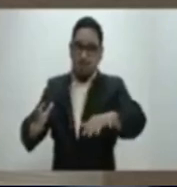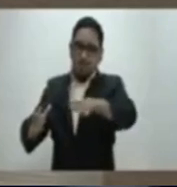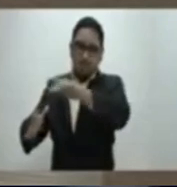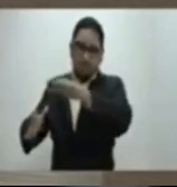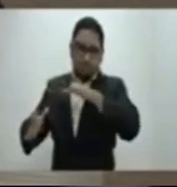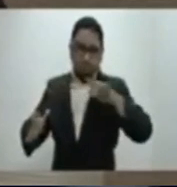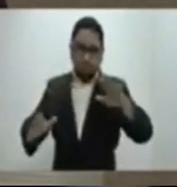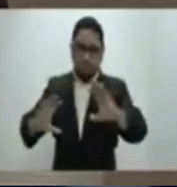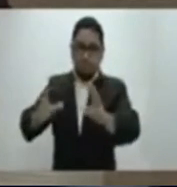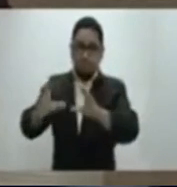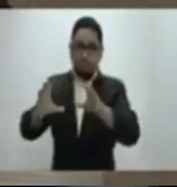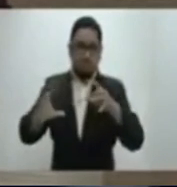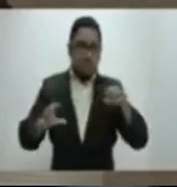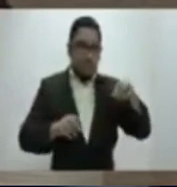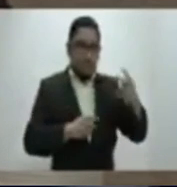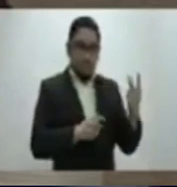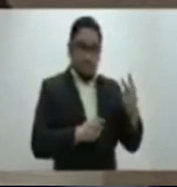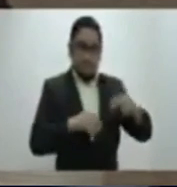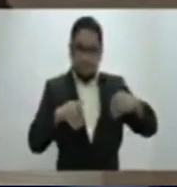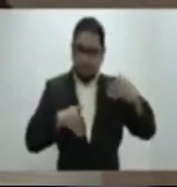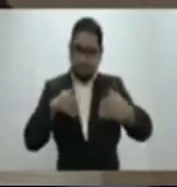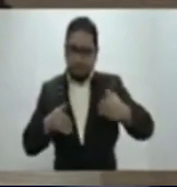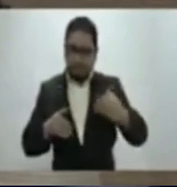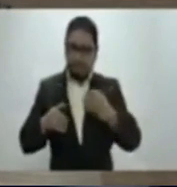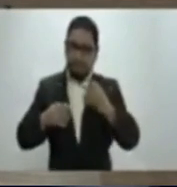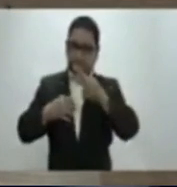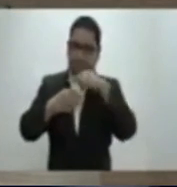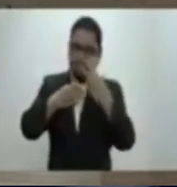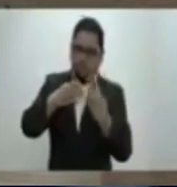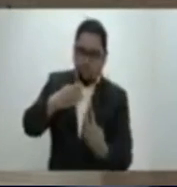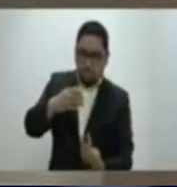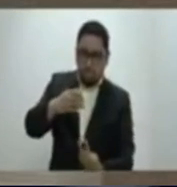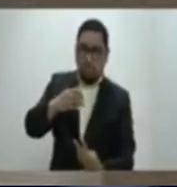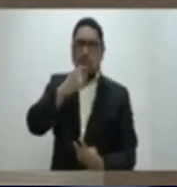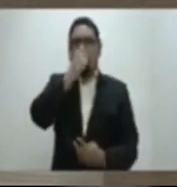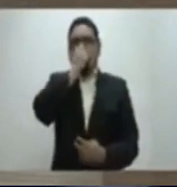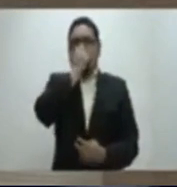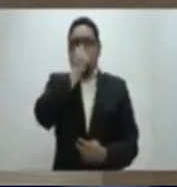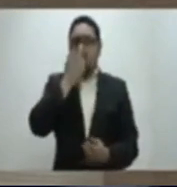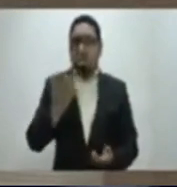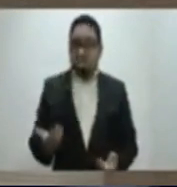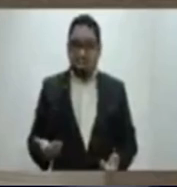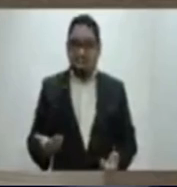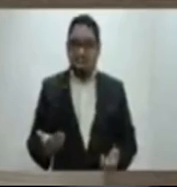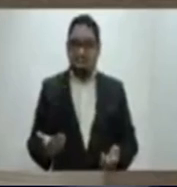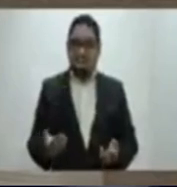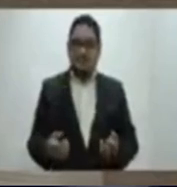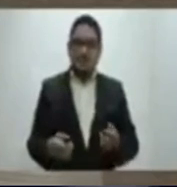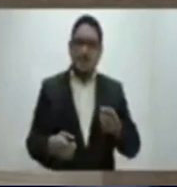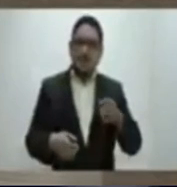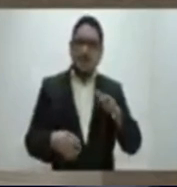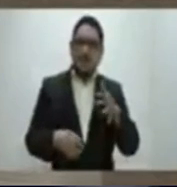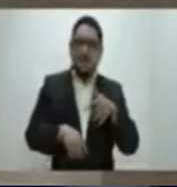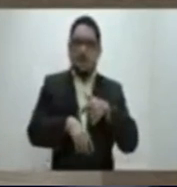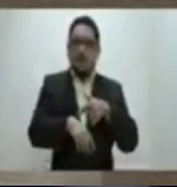no igarapé do Franco, na Avenida Brasil. E isso foi por volta das 17